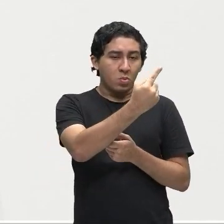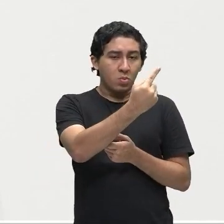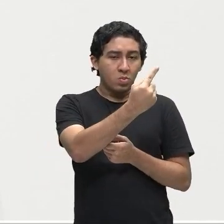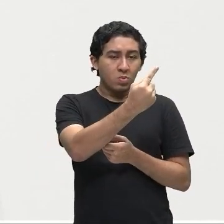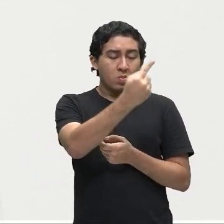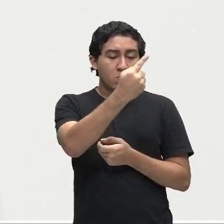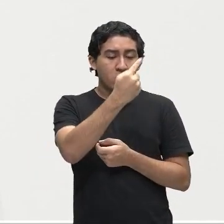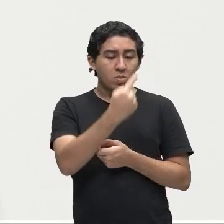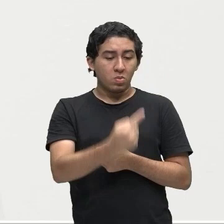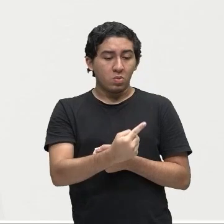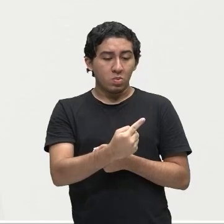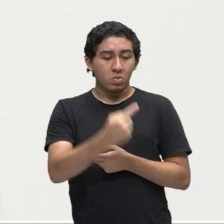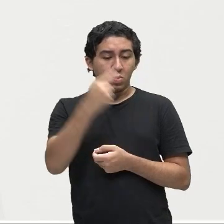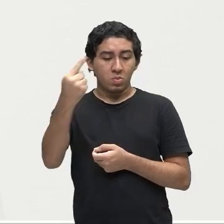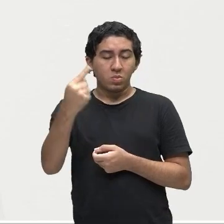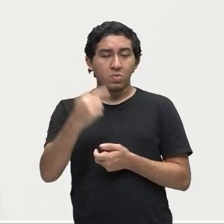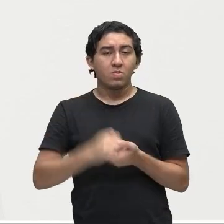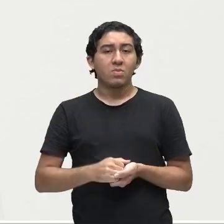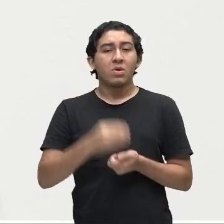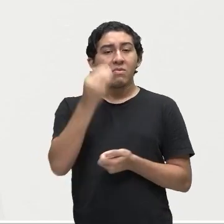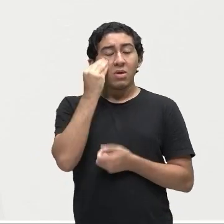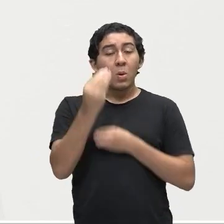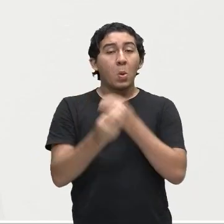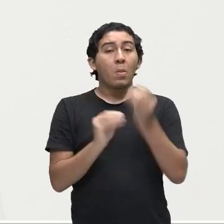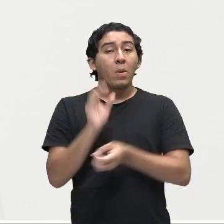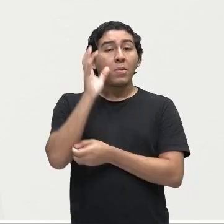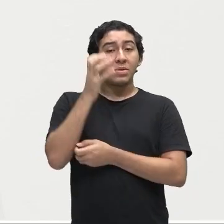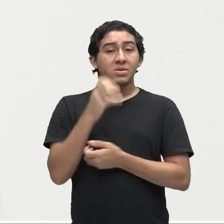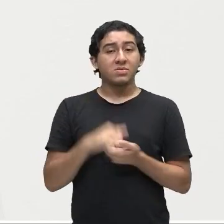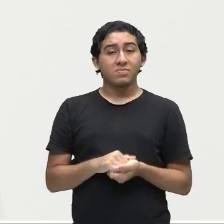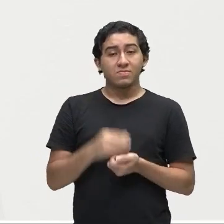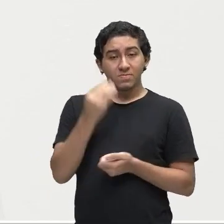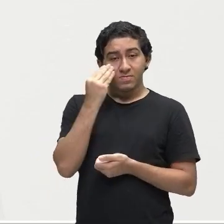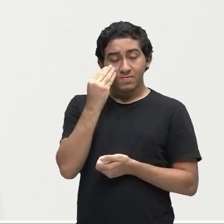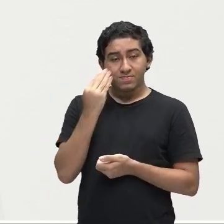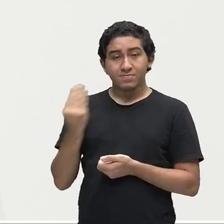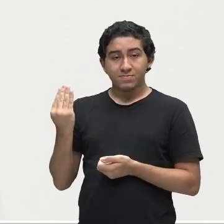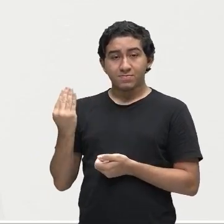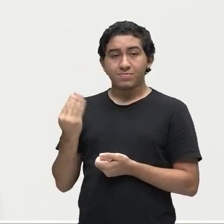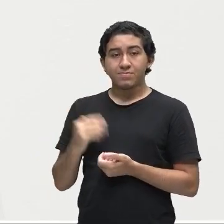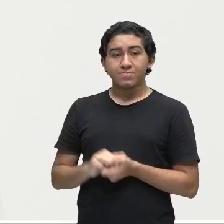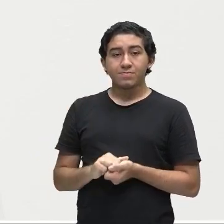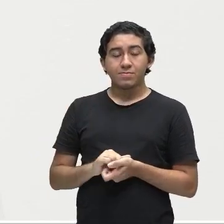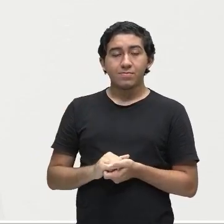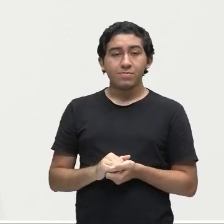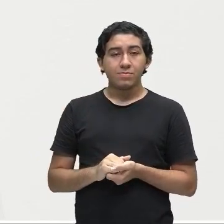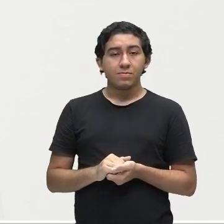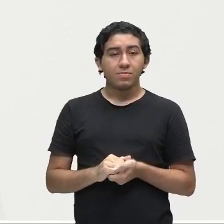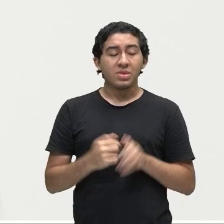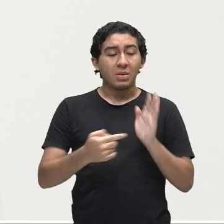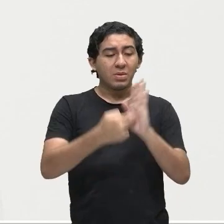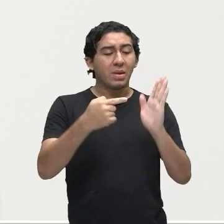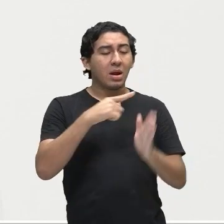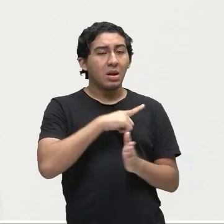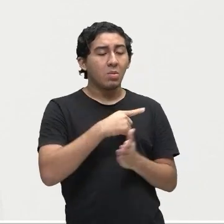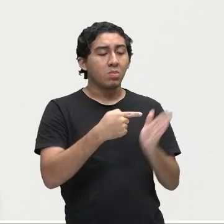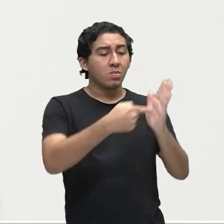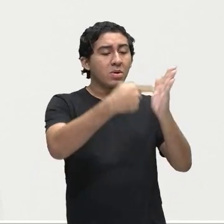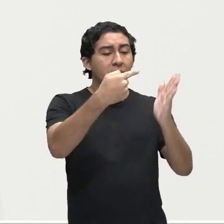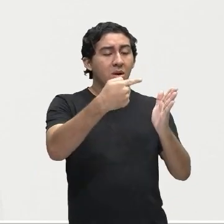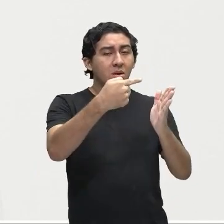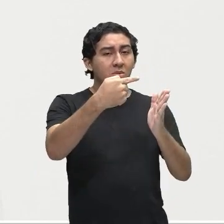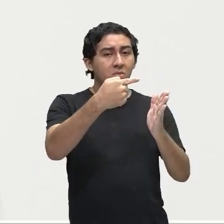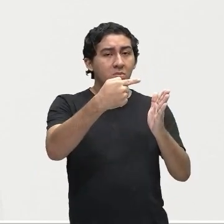e um. Como é que isso acontecia, professor? Olha só, no primeiro ano, aqui no campo 1, eu vou plantar aveia.